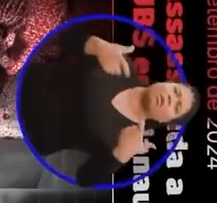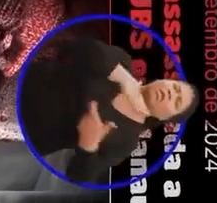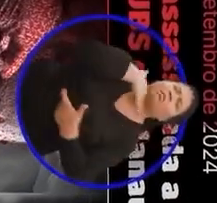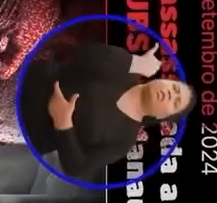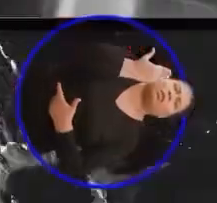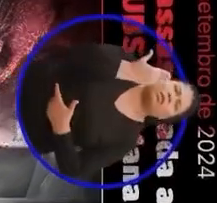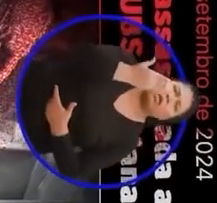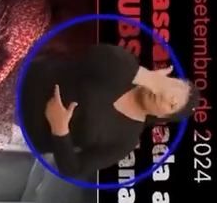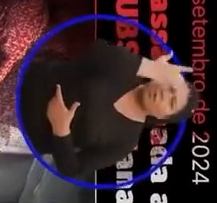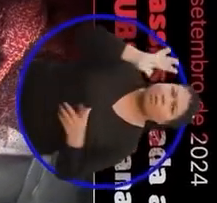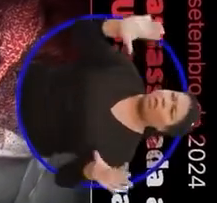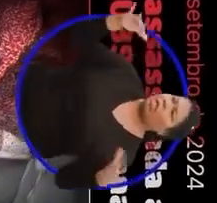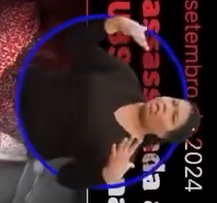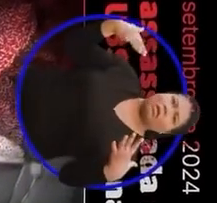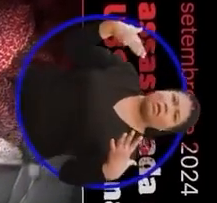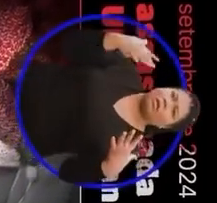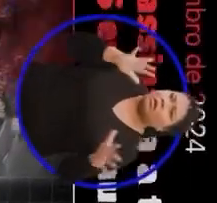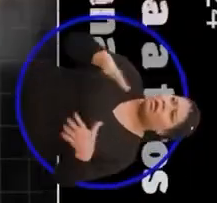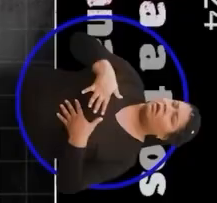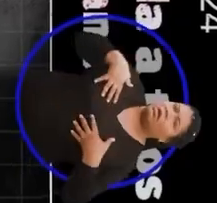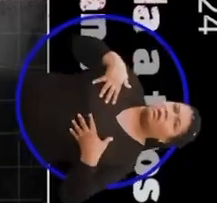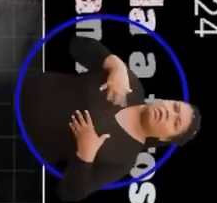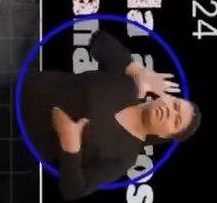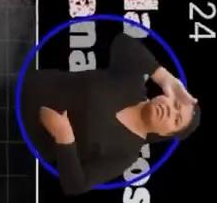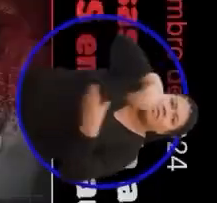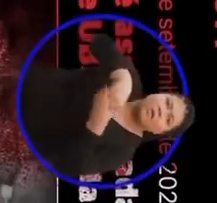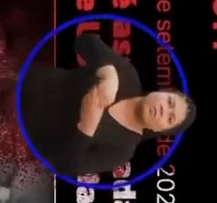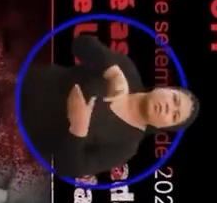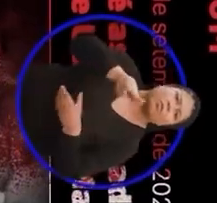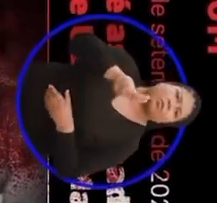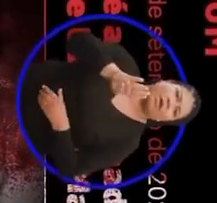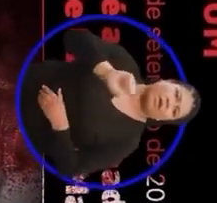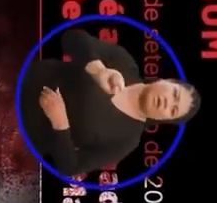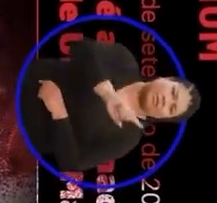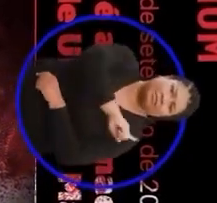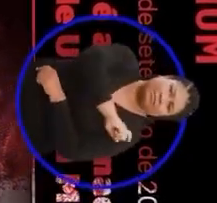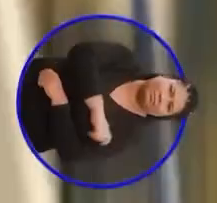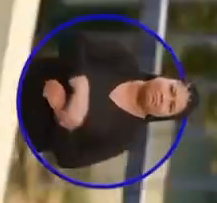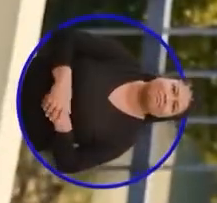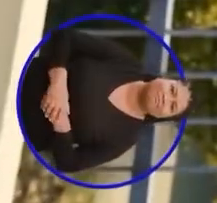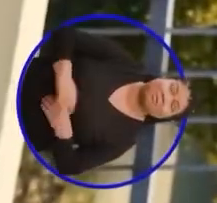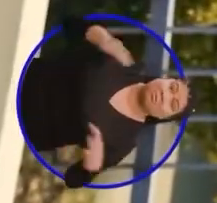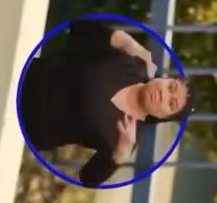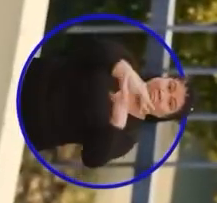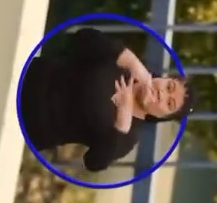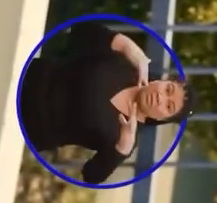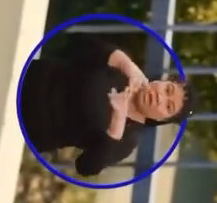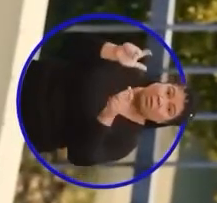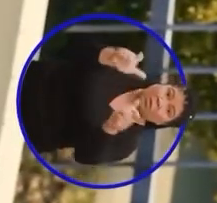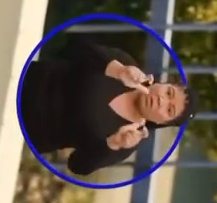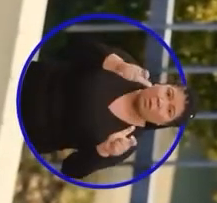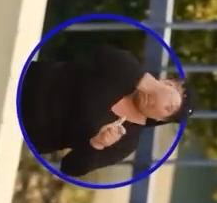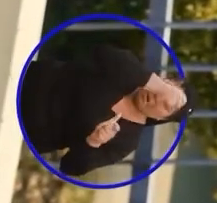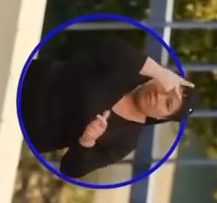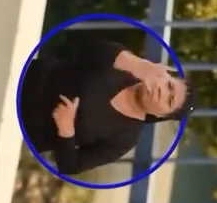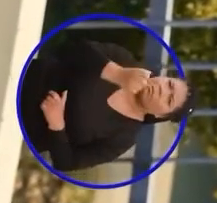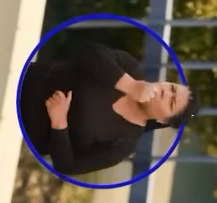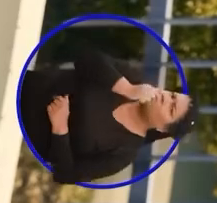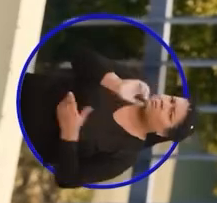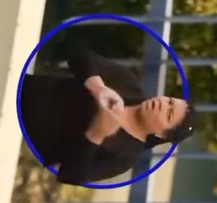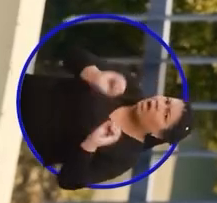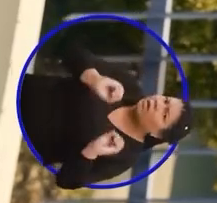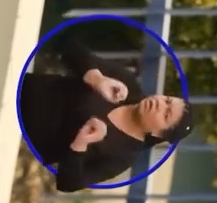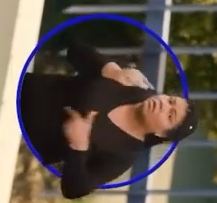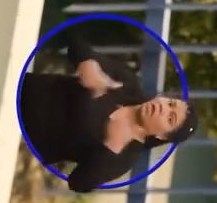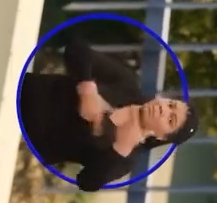a tiros, na frente dos outros pacientes, dentro de uma UBS. Em cidades onde o prefeito não se omite,